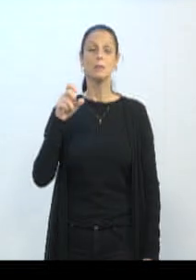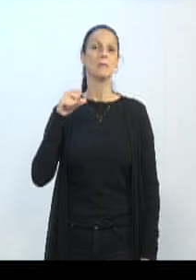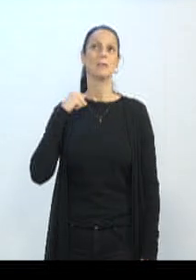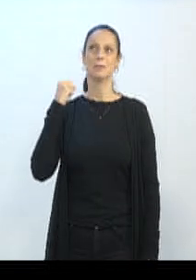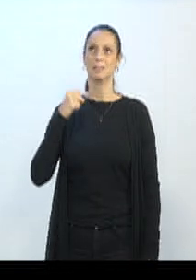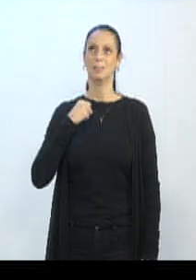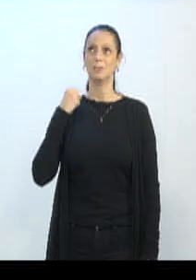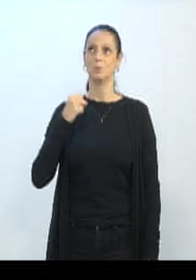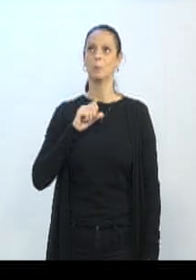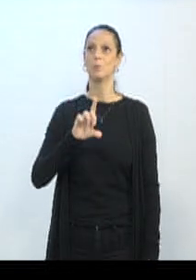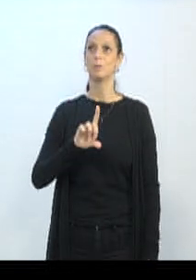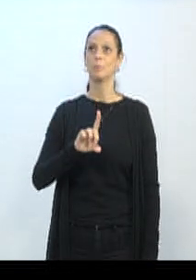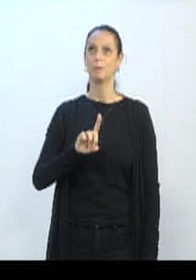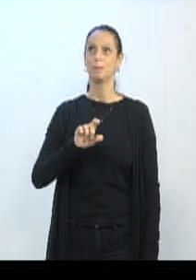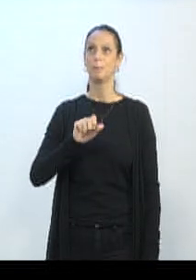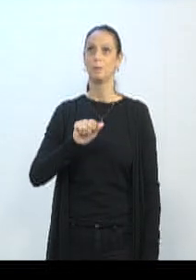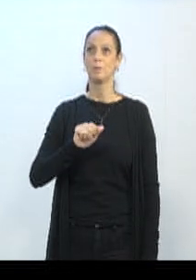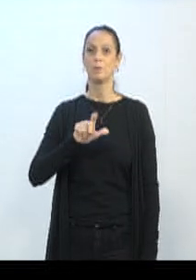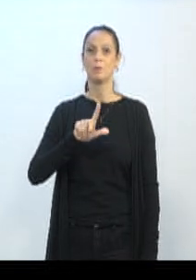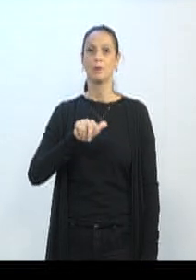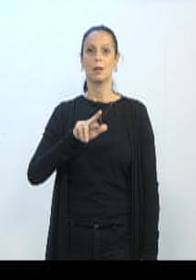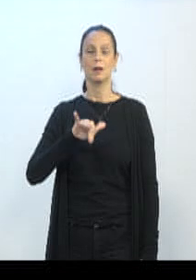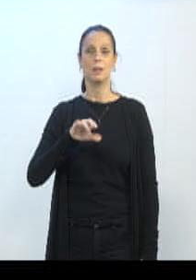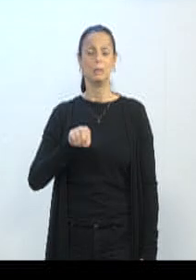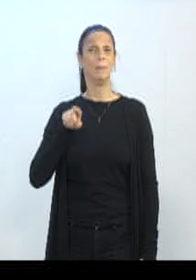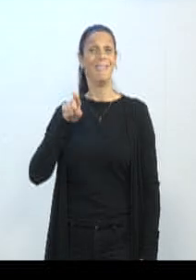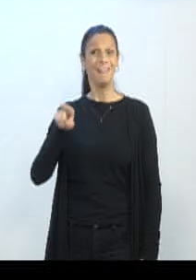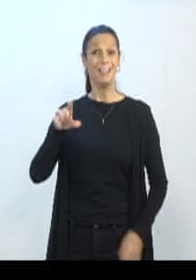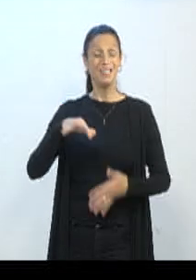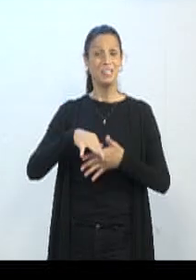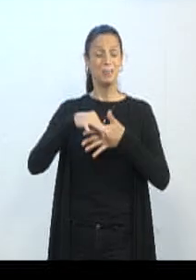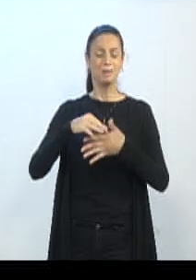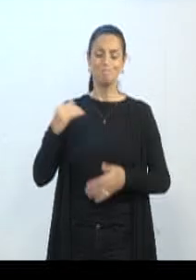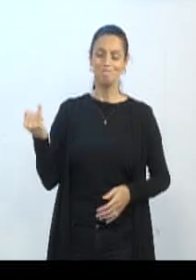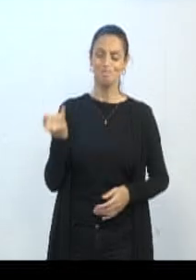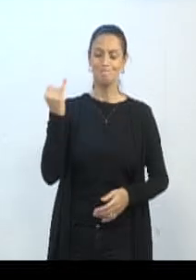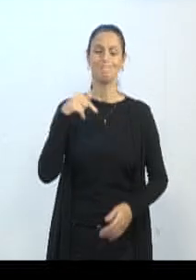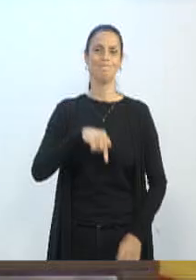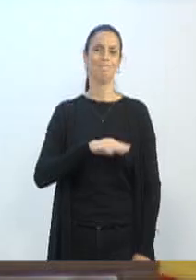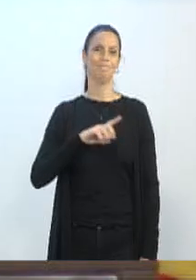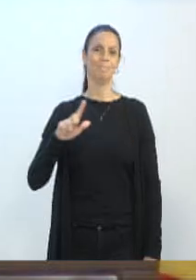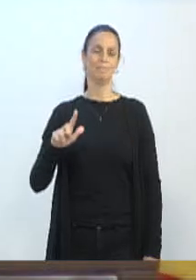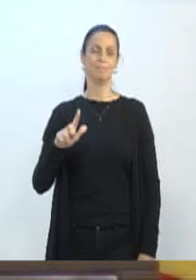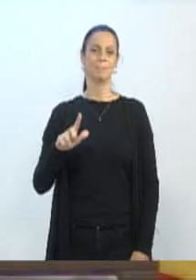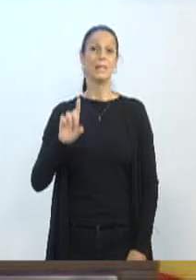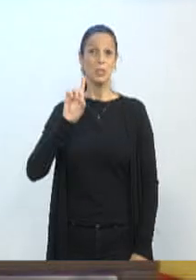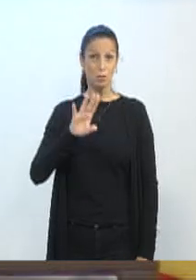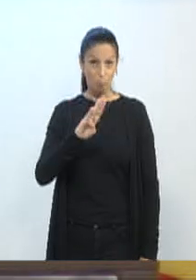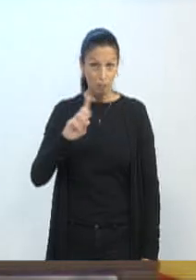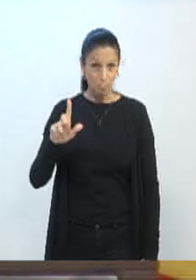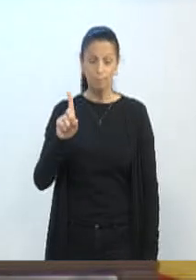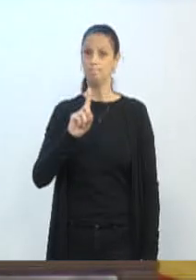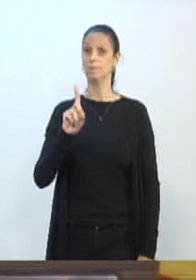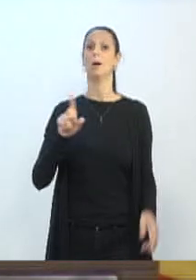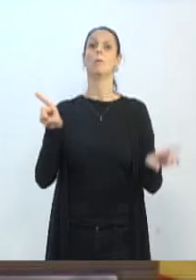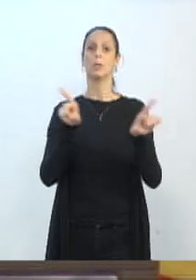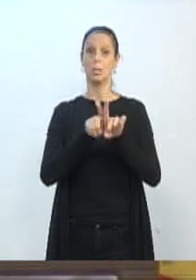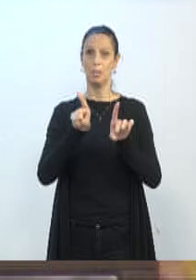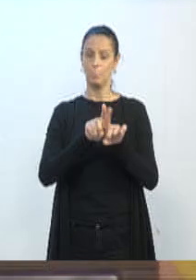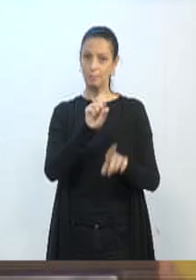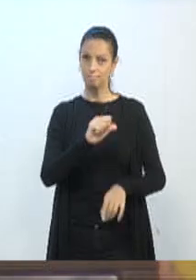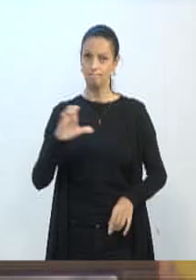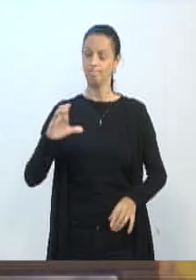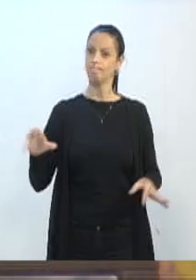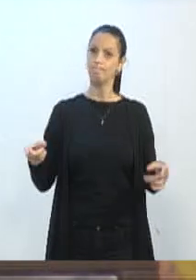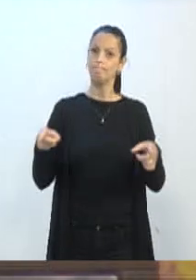Senador da lírio-bebi que é uma liderança importante não só de Blumenau mas do Estado de Santa Catarina ladeado